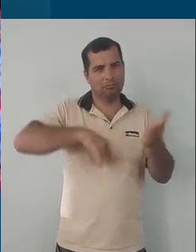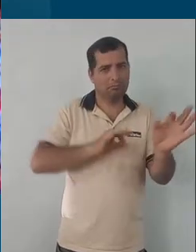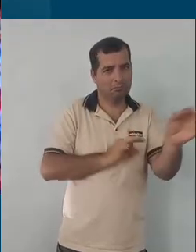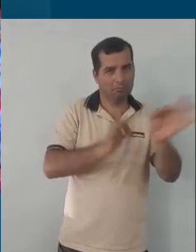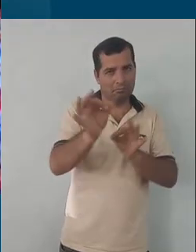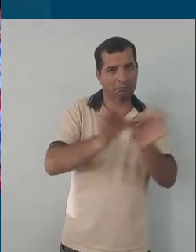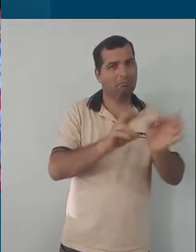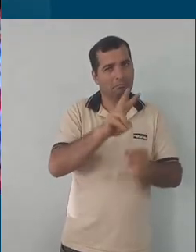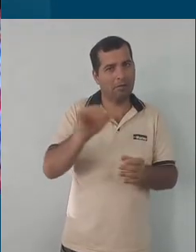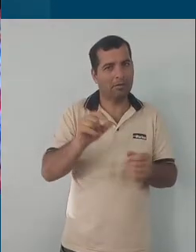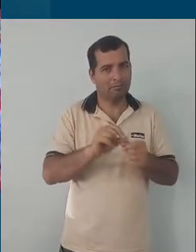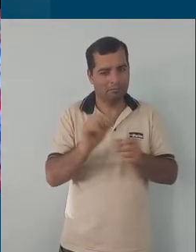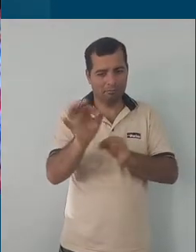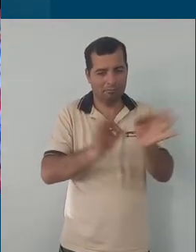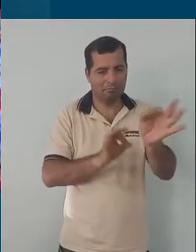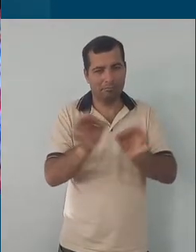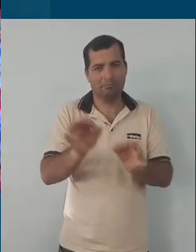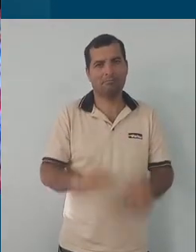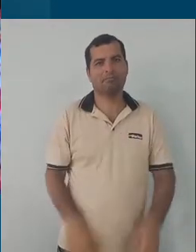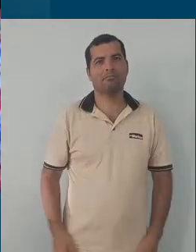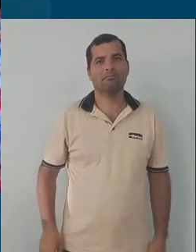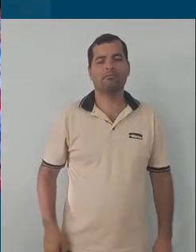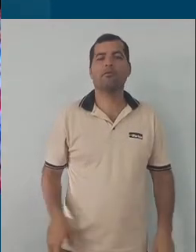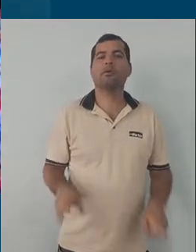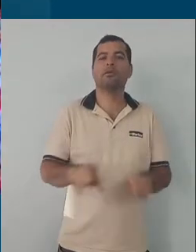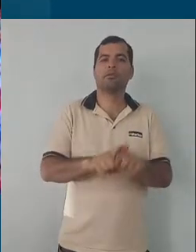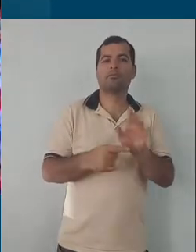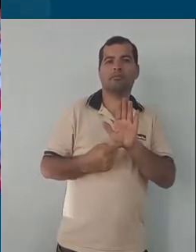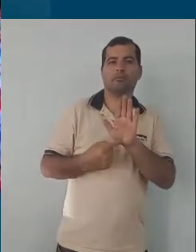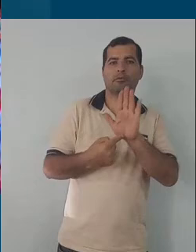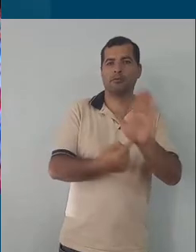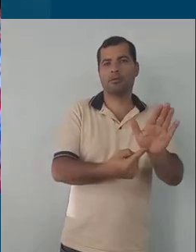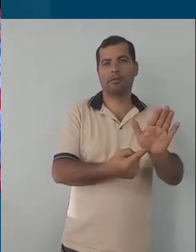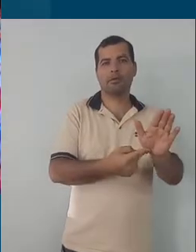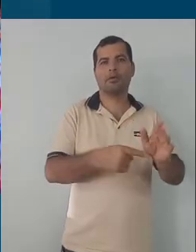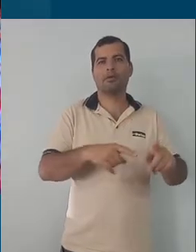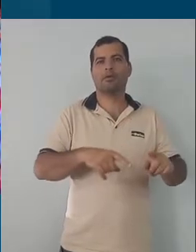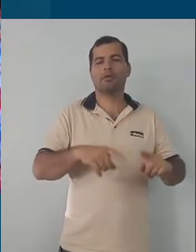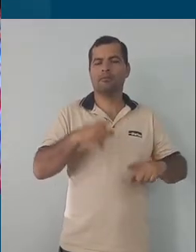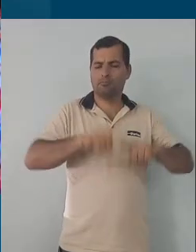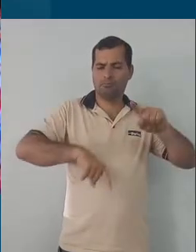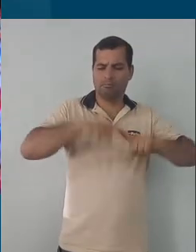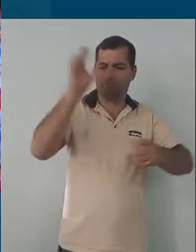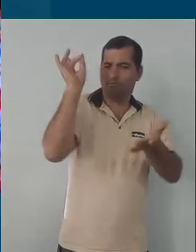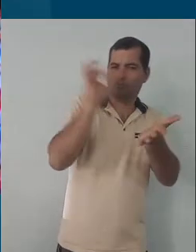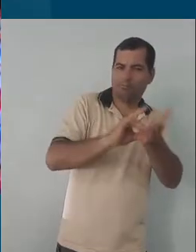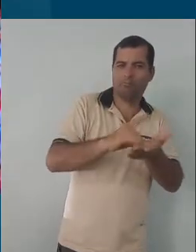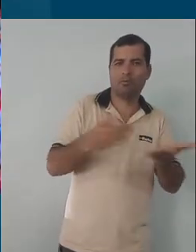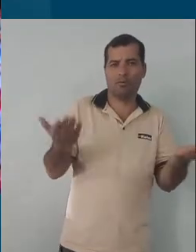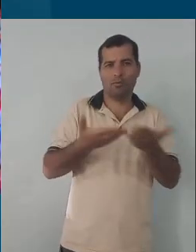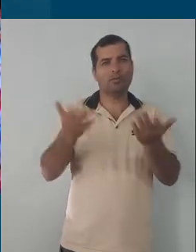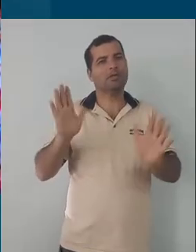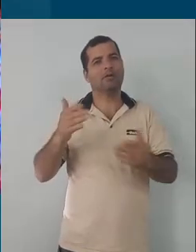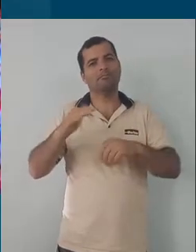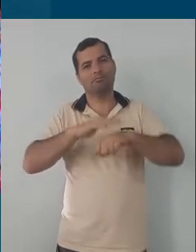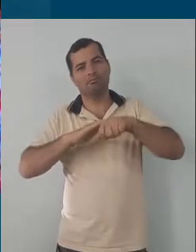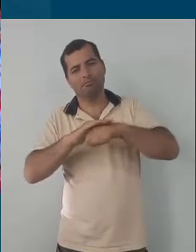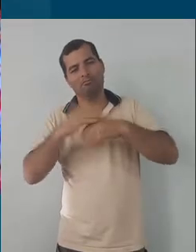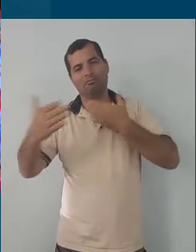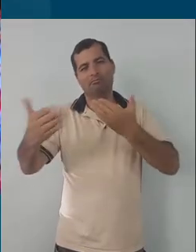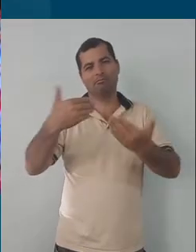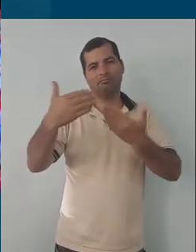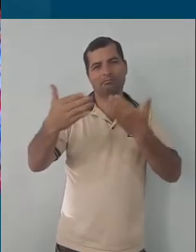né, de trazer, né, essa materialização de tudo isso que foi discutido hoje, né, porque